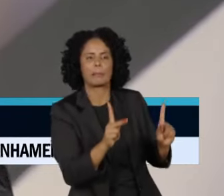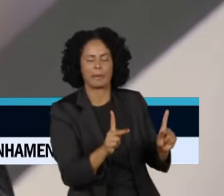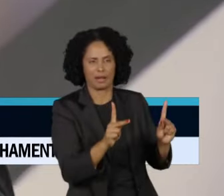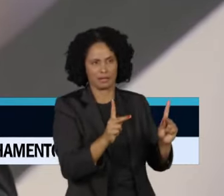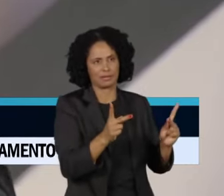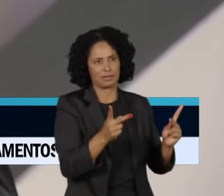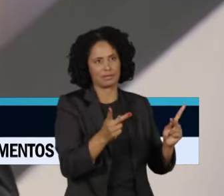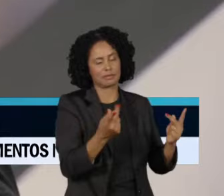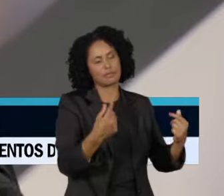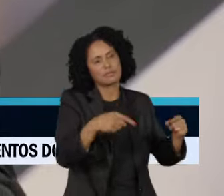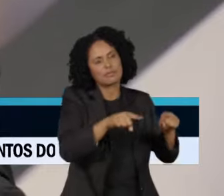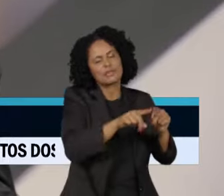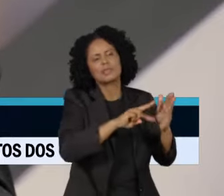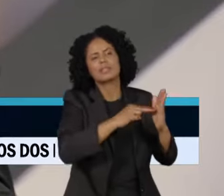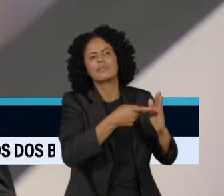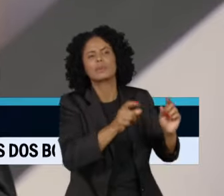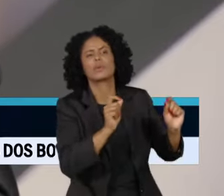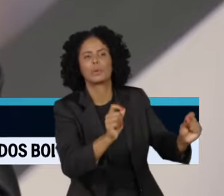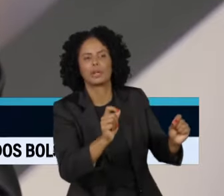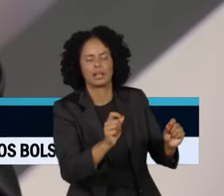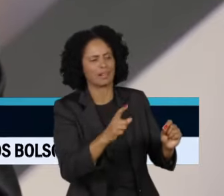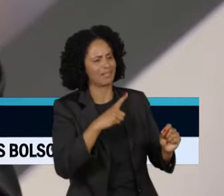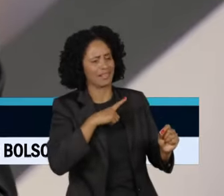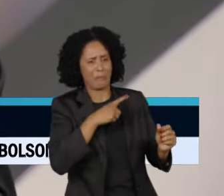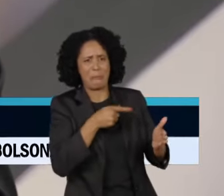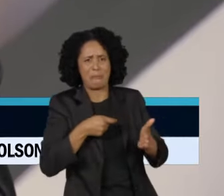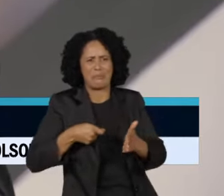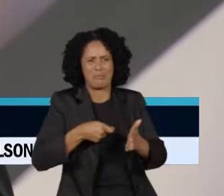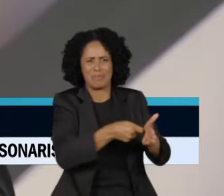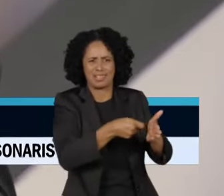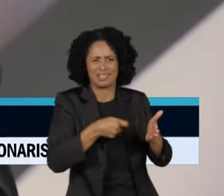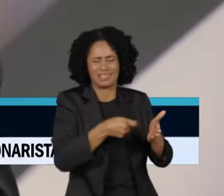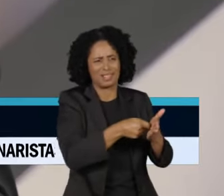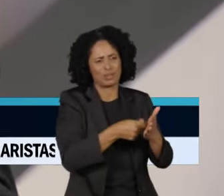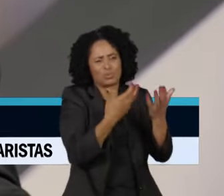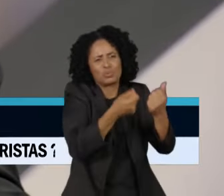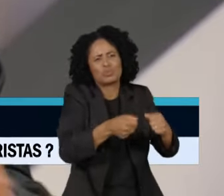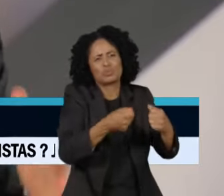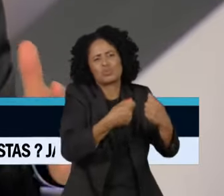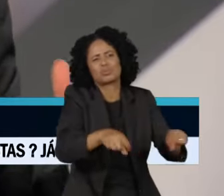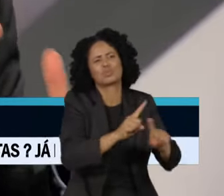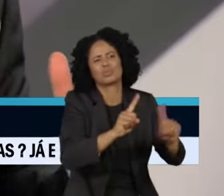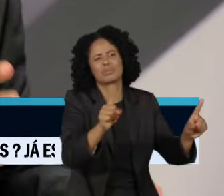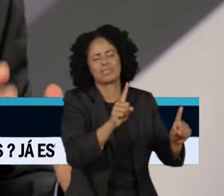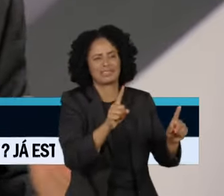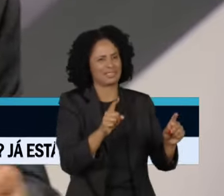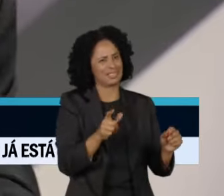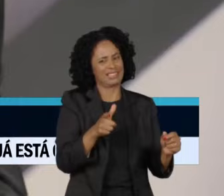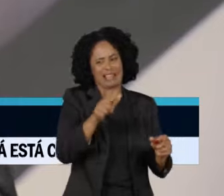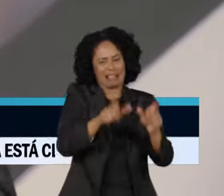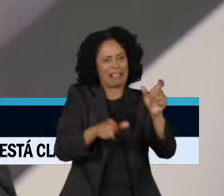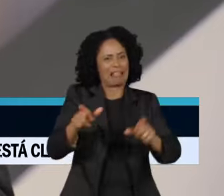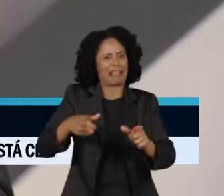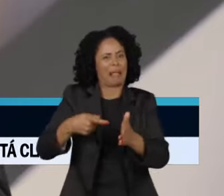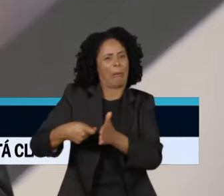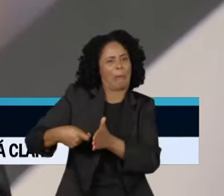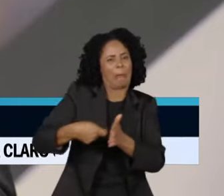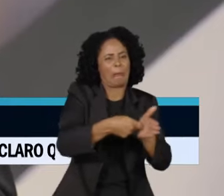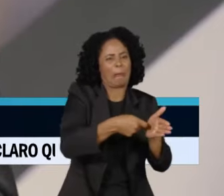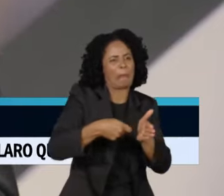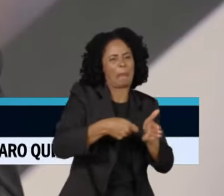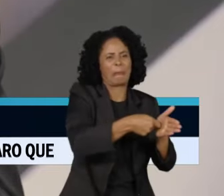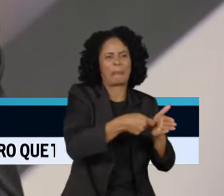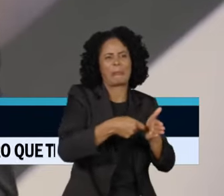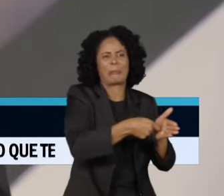pessoas e deixando de sofrer essa pressão absurda. Eles sofrem a pressão, queremos a volta das Forças Armadas,